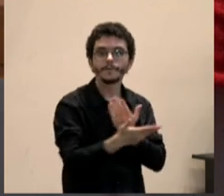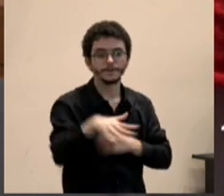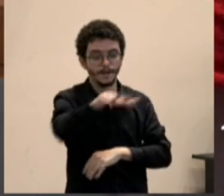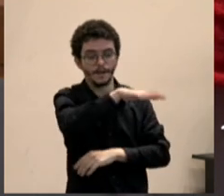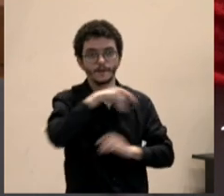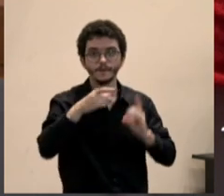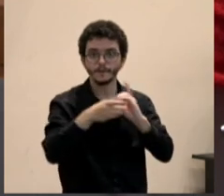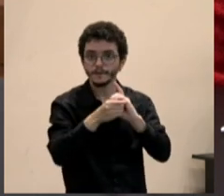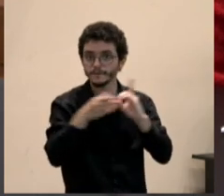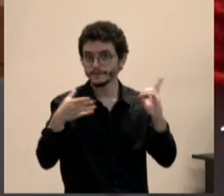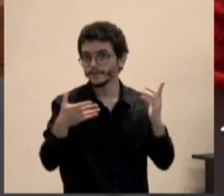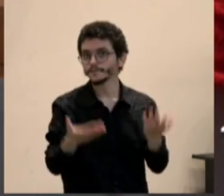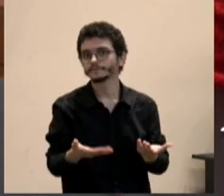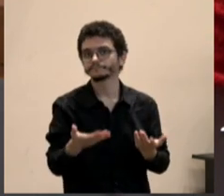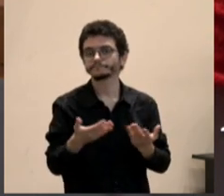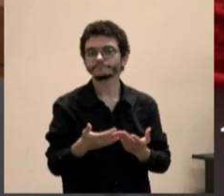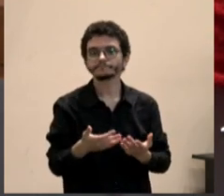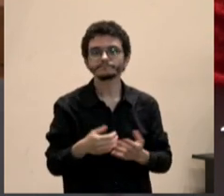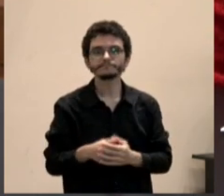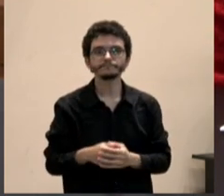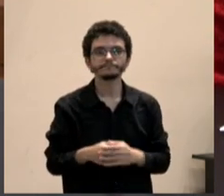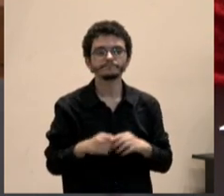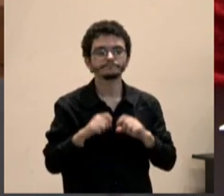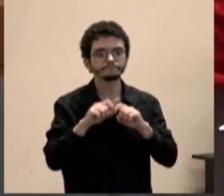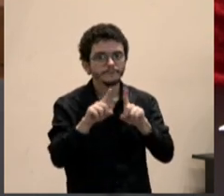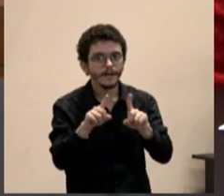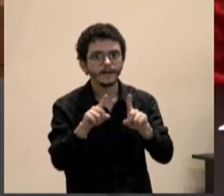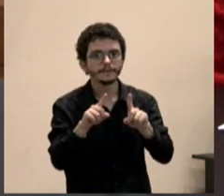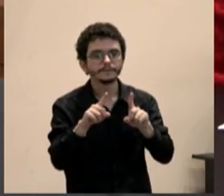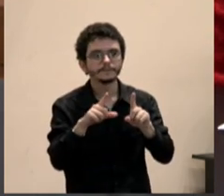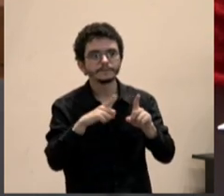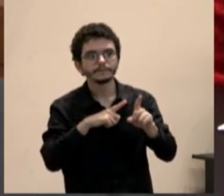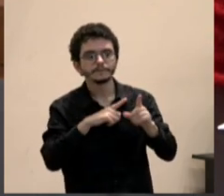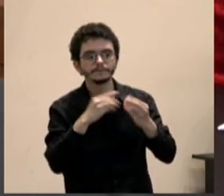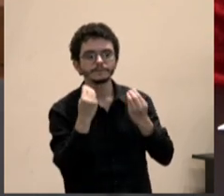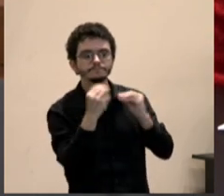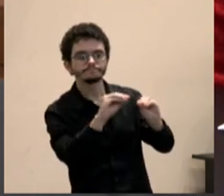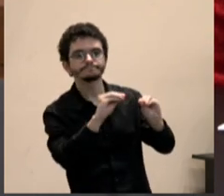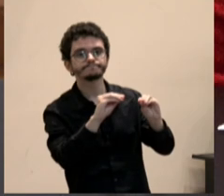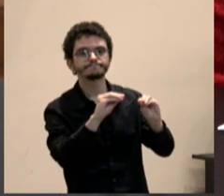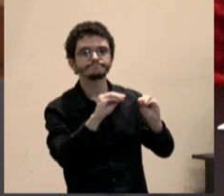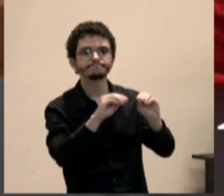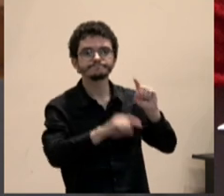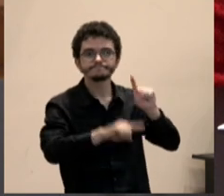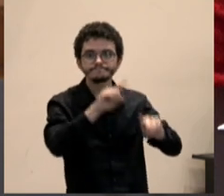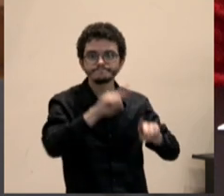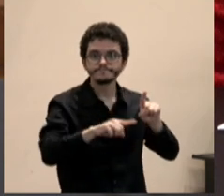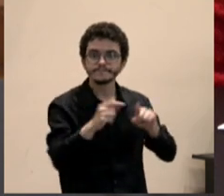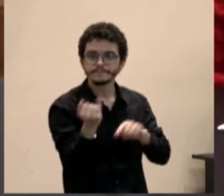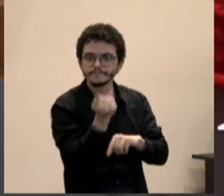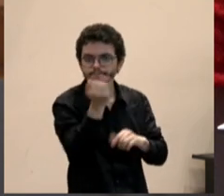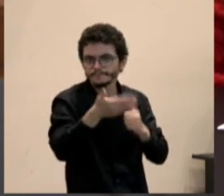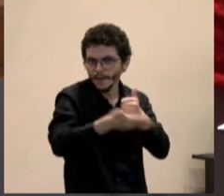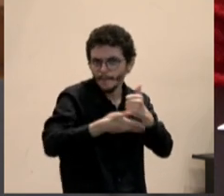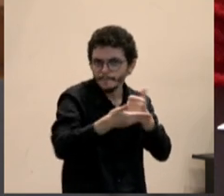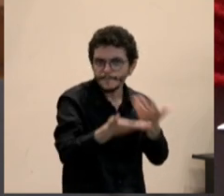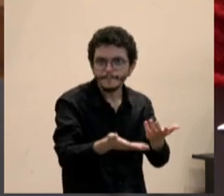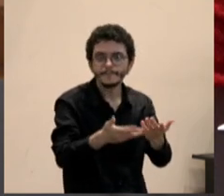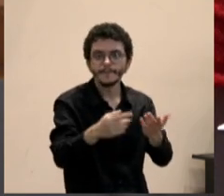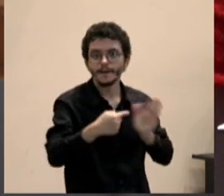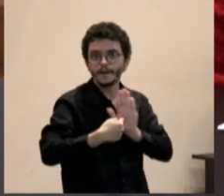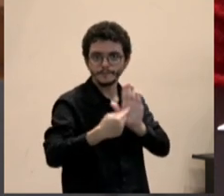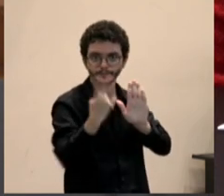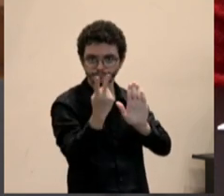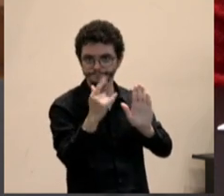democrático. Mas há colocado questões fundamentais. E quero trazer aqui dois